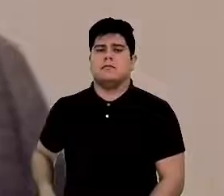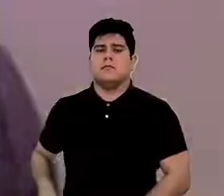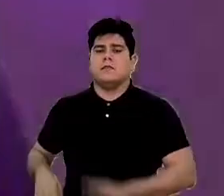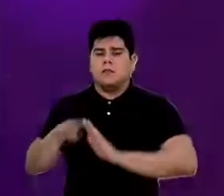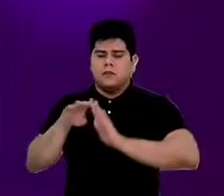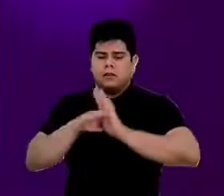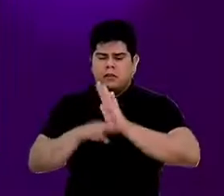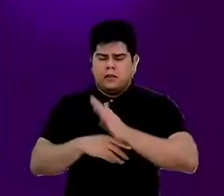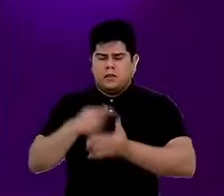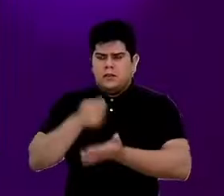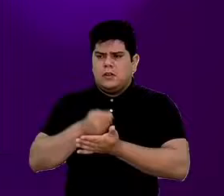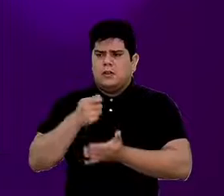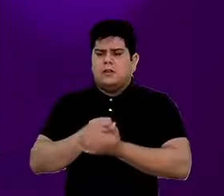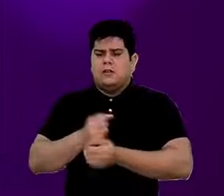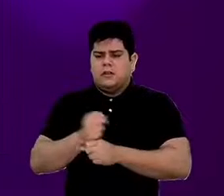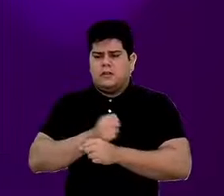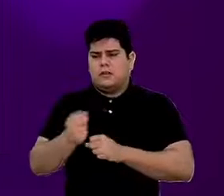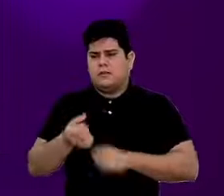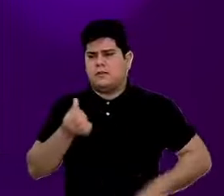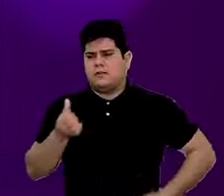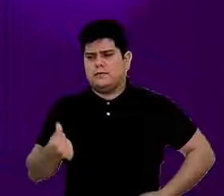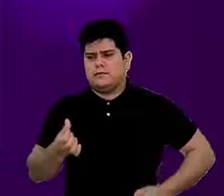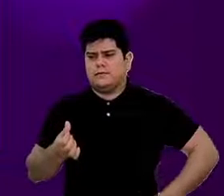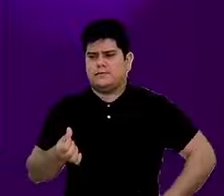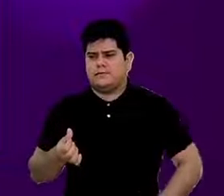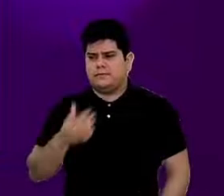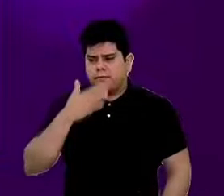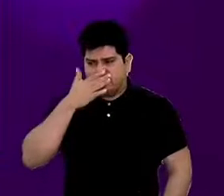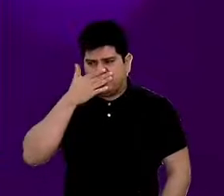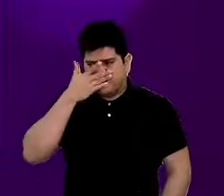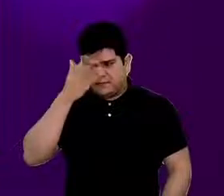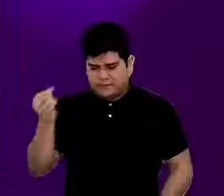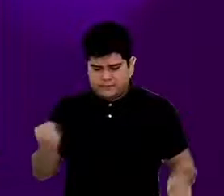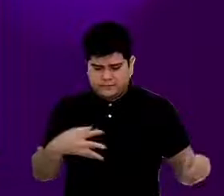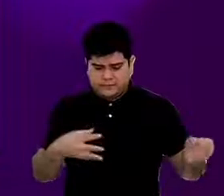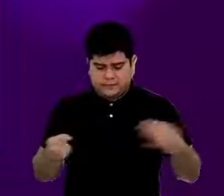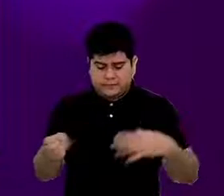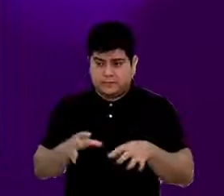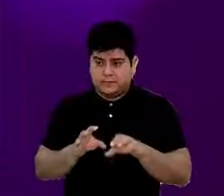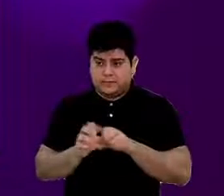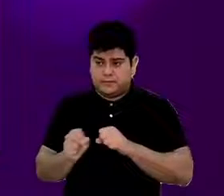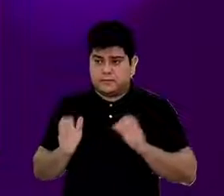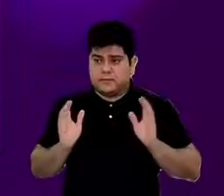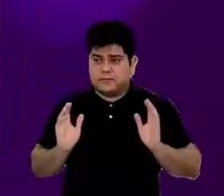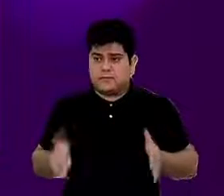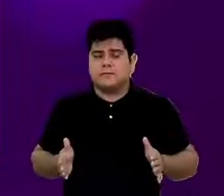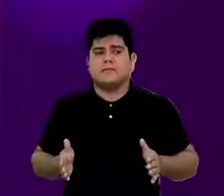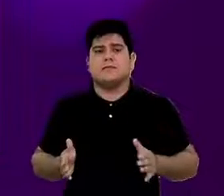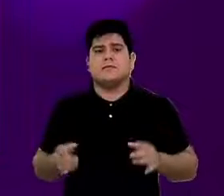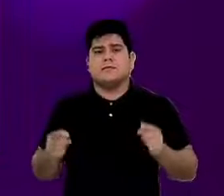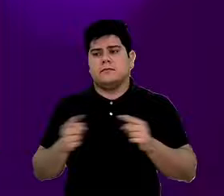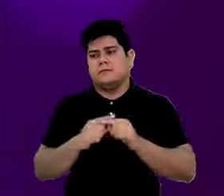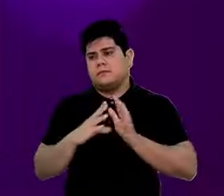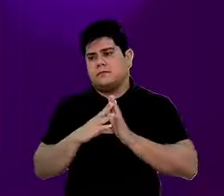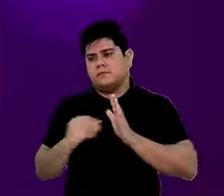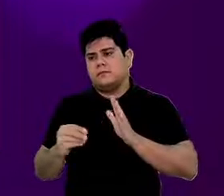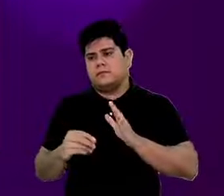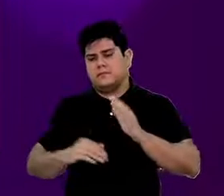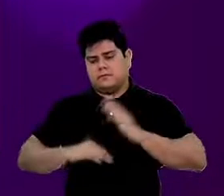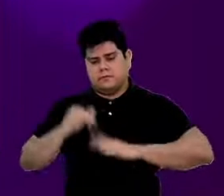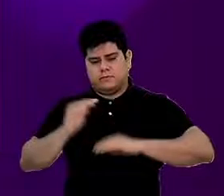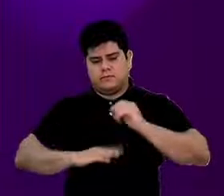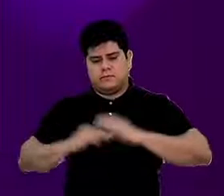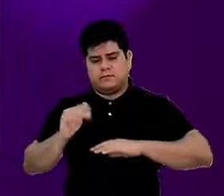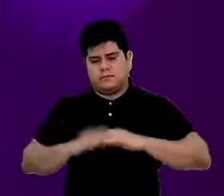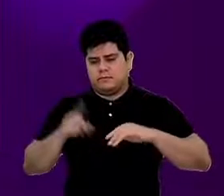pelo menos 6 anos. As novas instituições já têm sido formadas baseado nesse modelo de competências que você